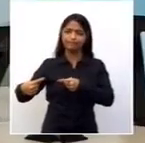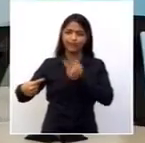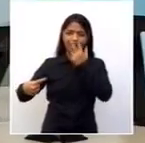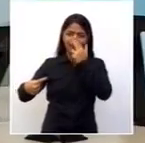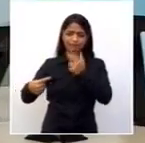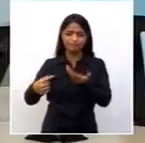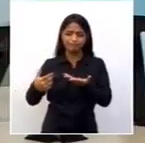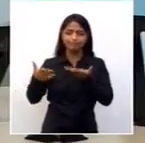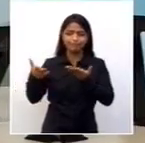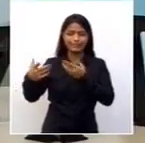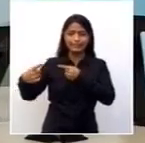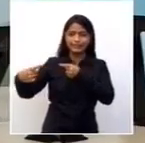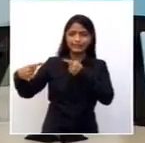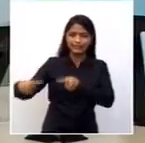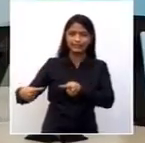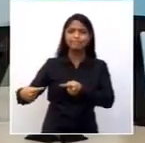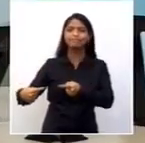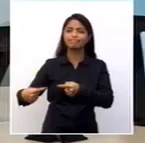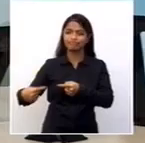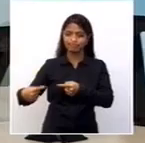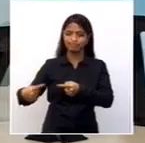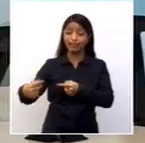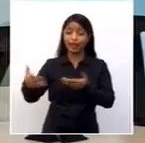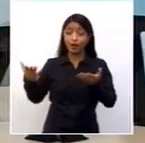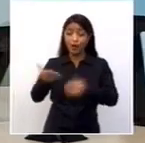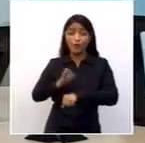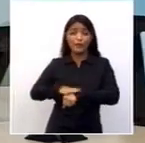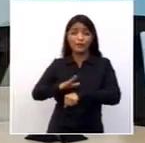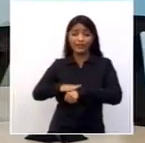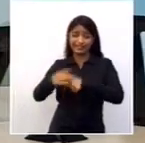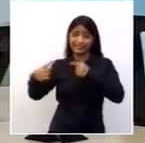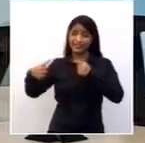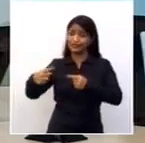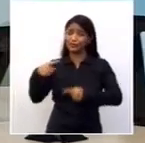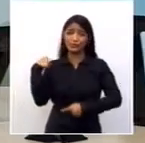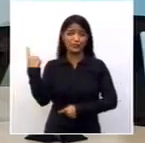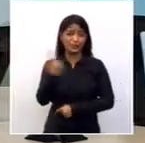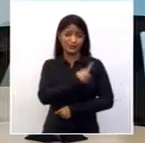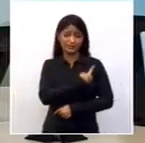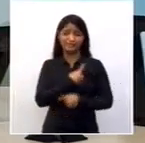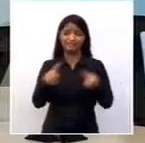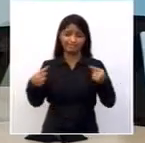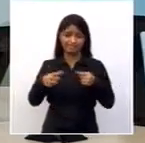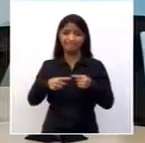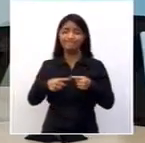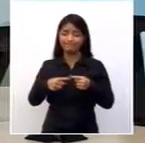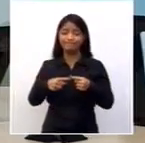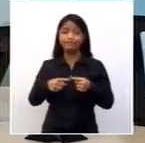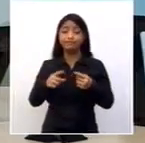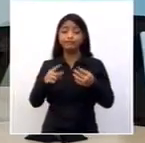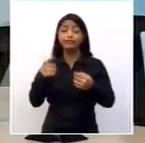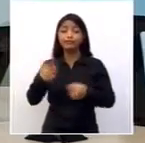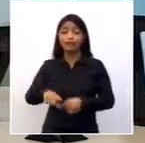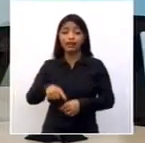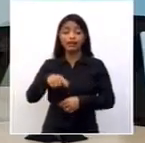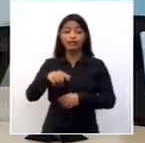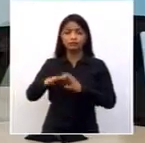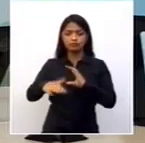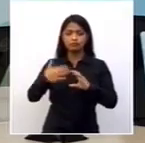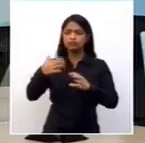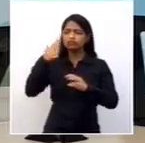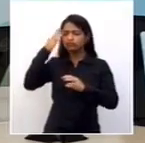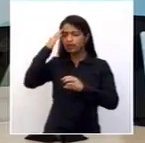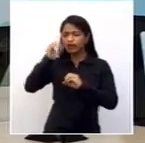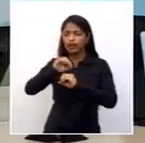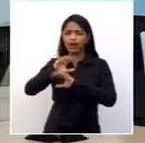palavra desafio, ela representa muito esse nosso momento para todos nós. Disseram que foi esclarecedora, foi uma